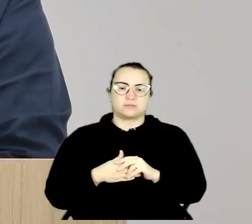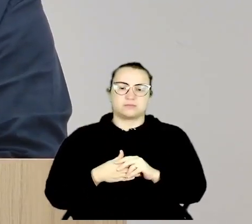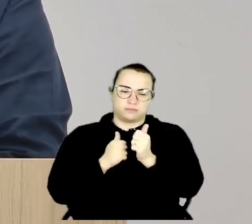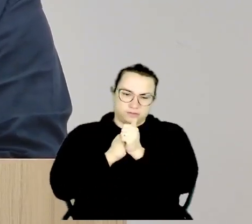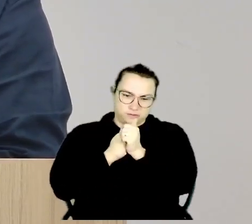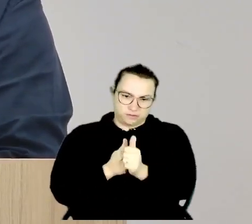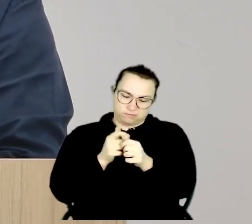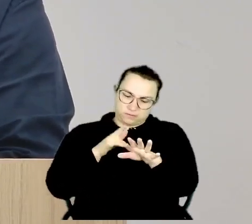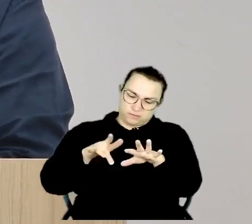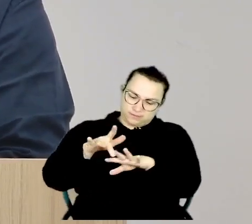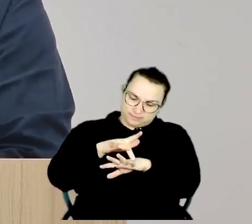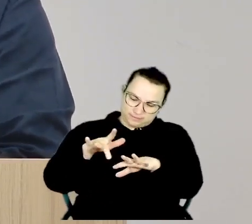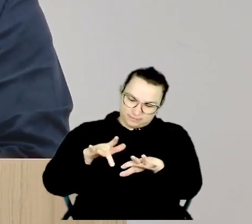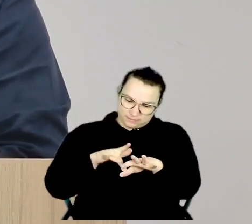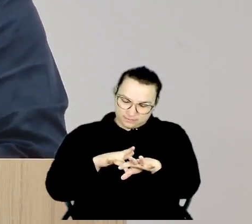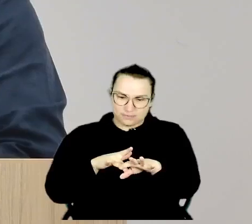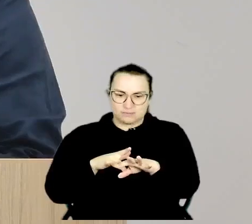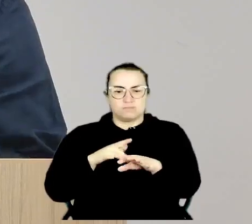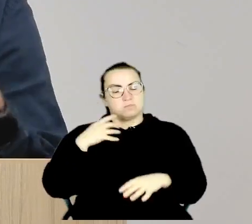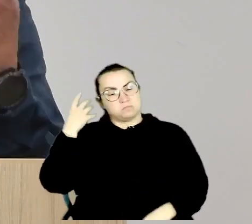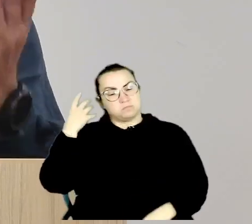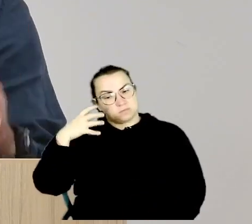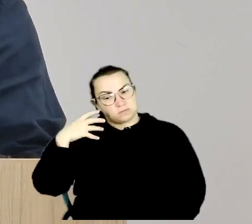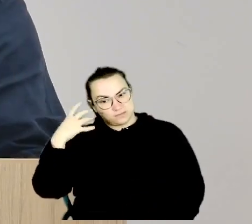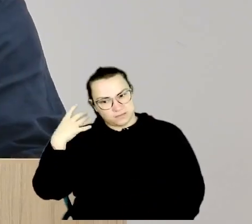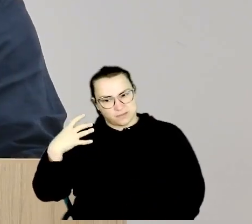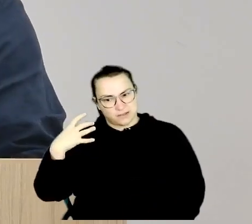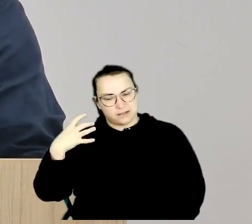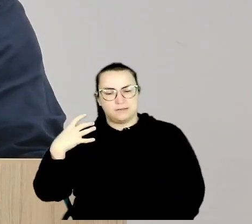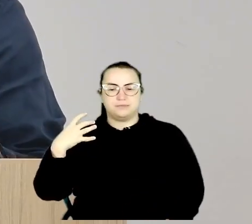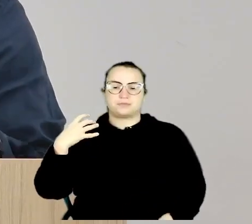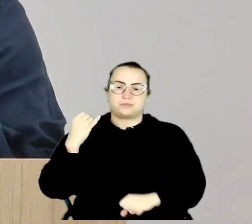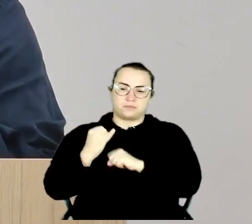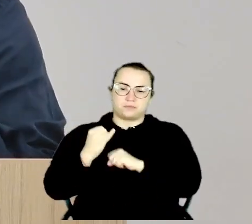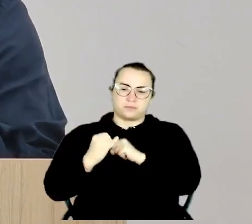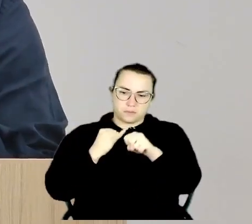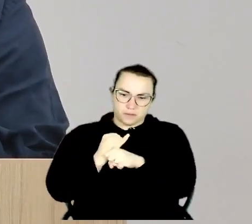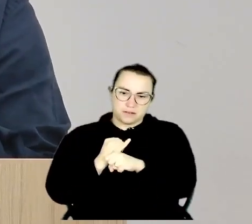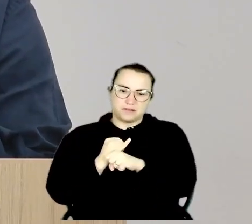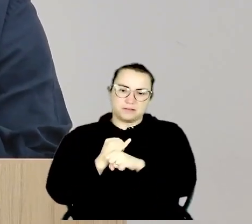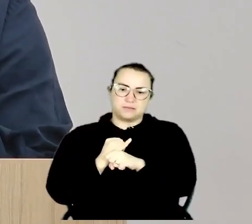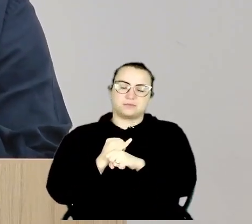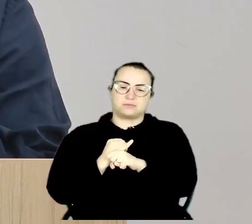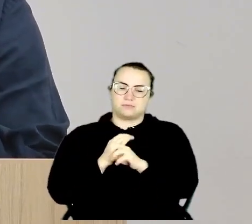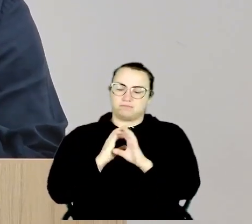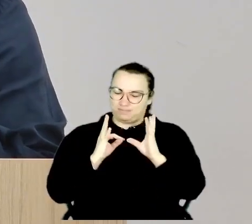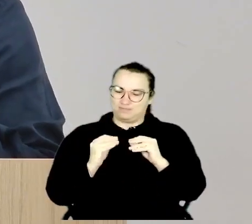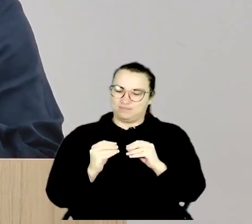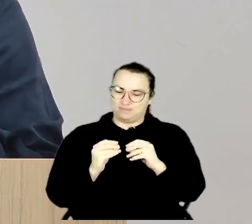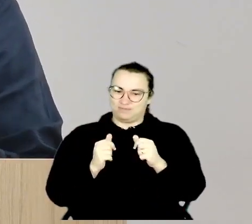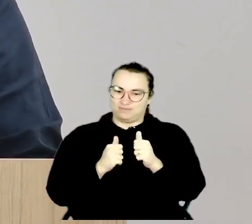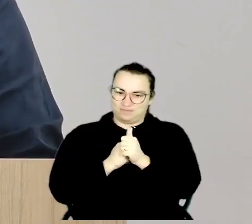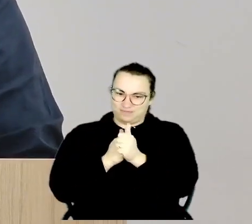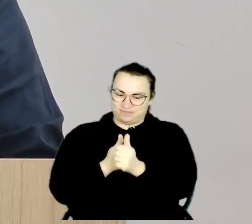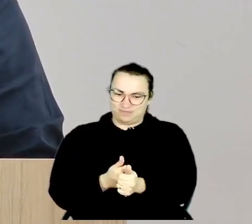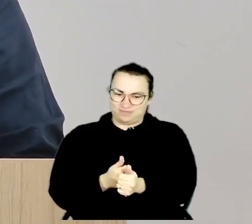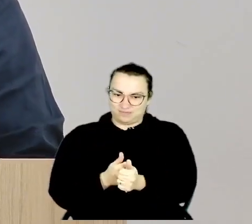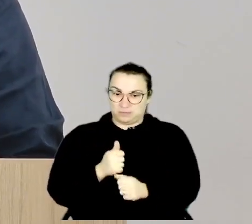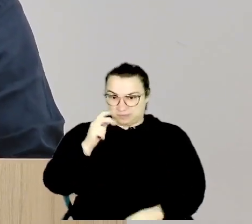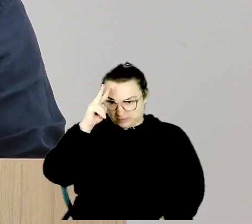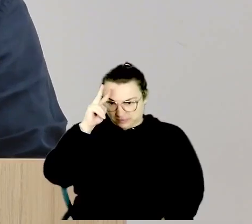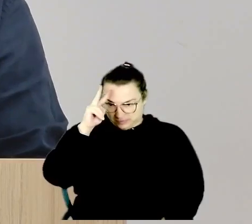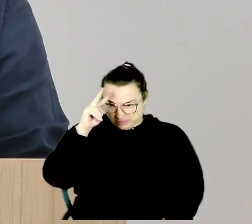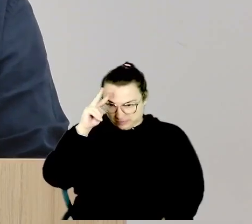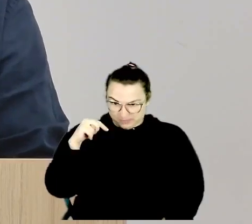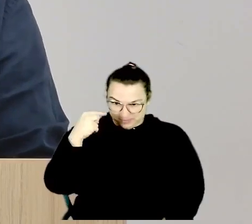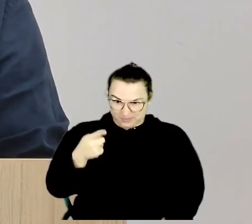sociais pelo rádio pela internet enfim por todos os canais disponíveis aí que nós possamos segunda-feira que vem está aqui